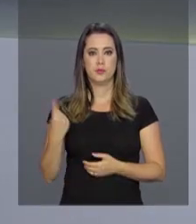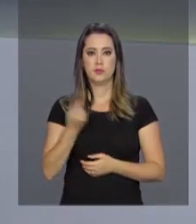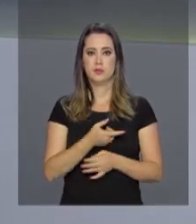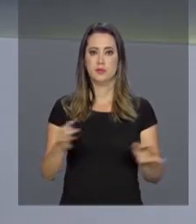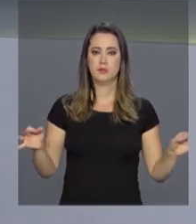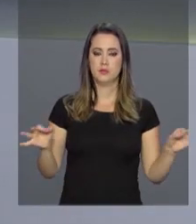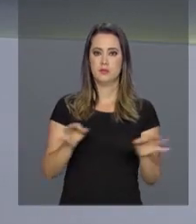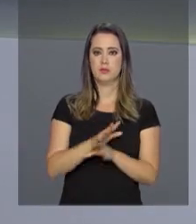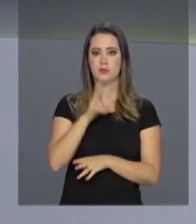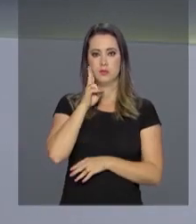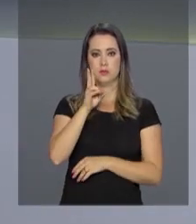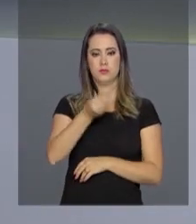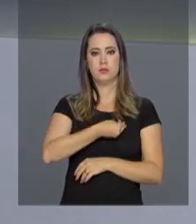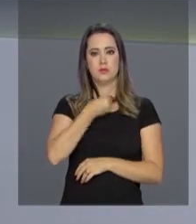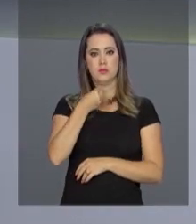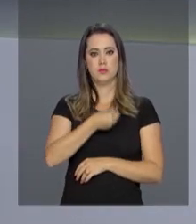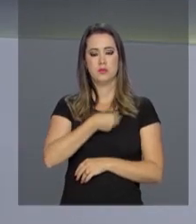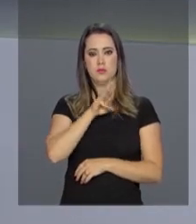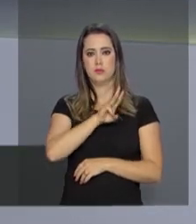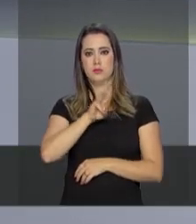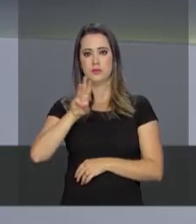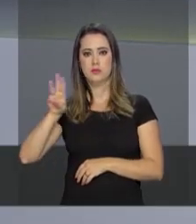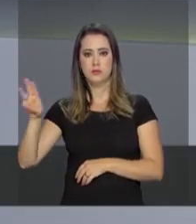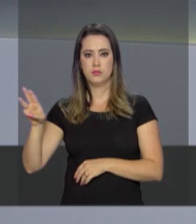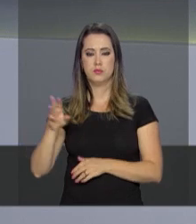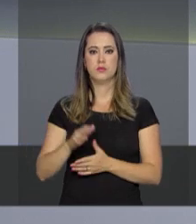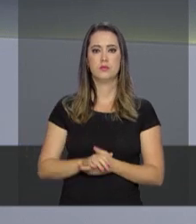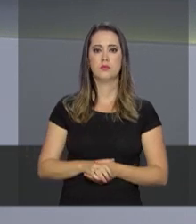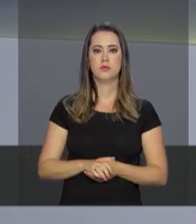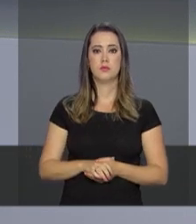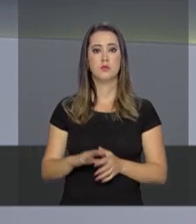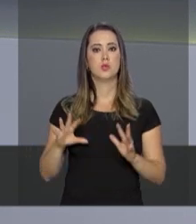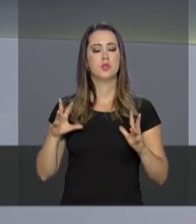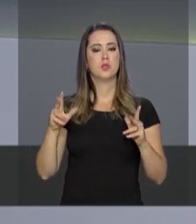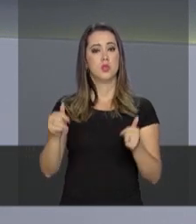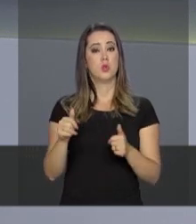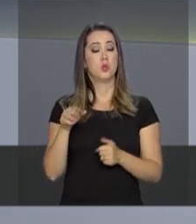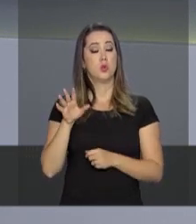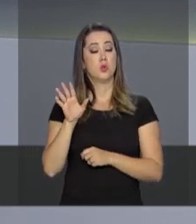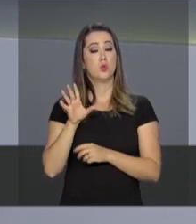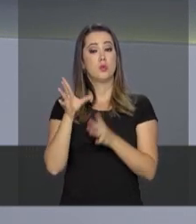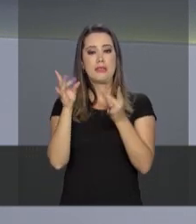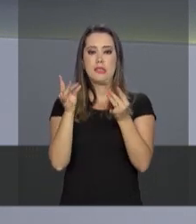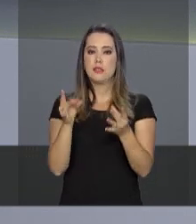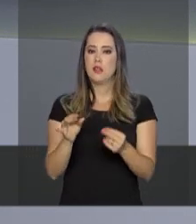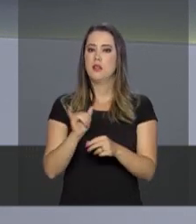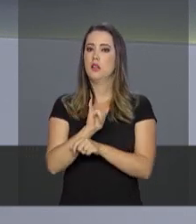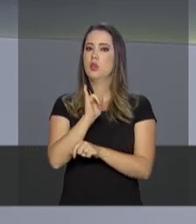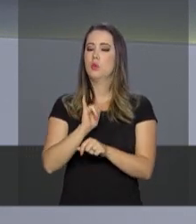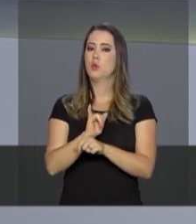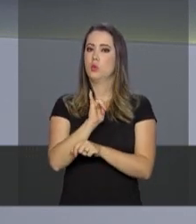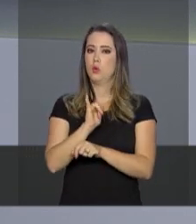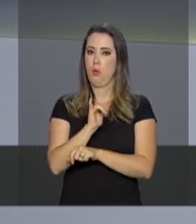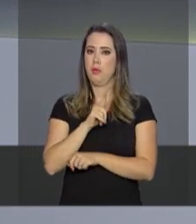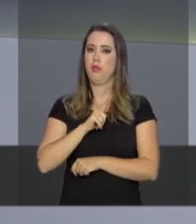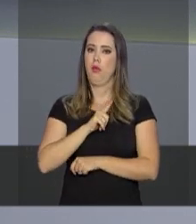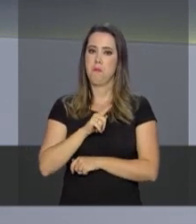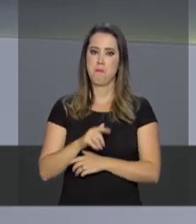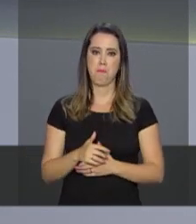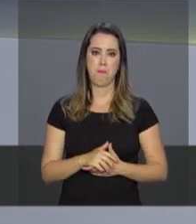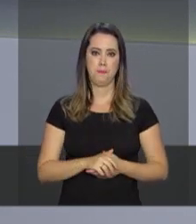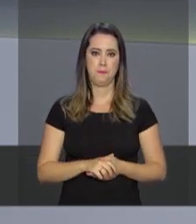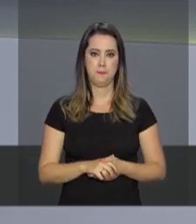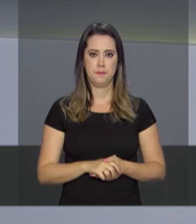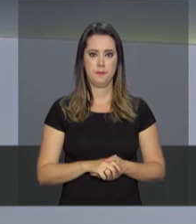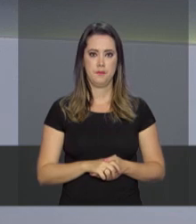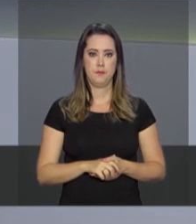nós ficamos por aqui você acompanha a programação ao vivo pelo site da npr na internet e todas as reportagens estão disponíveis em